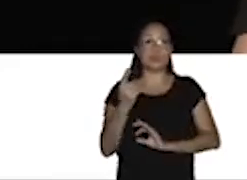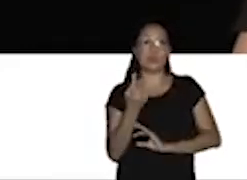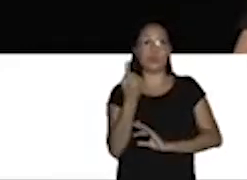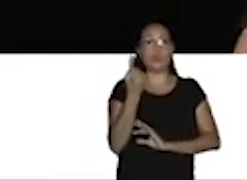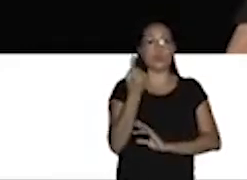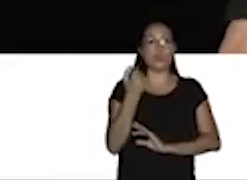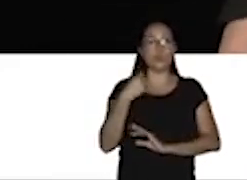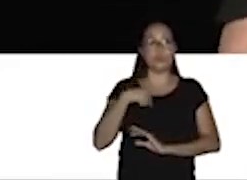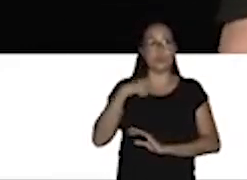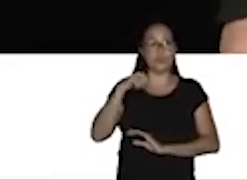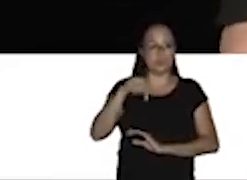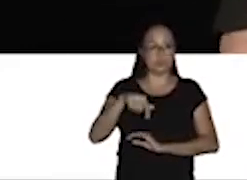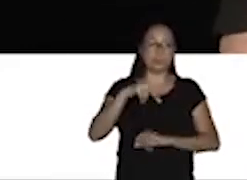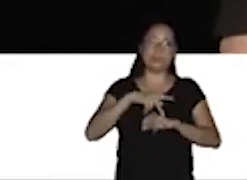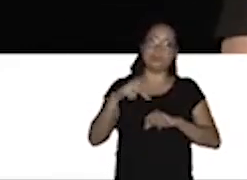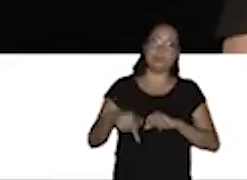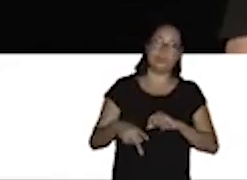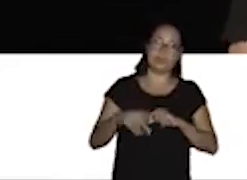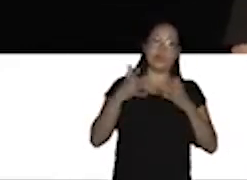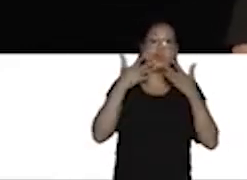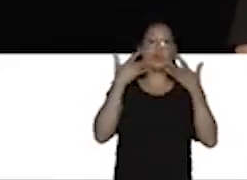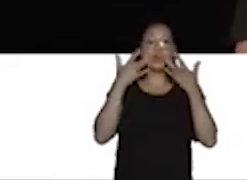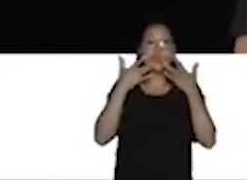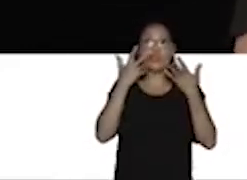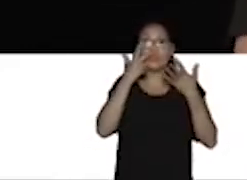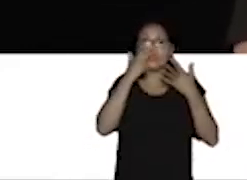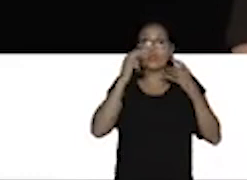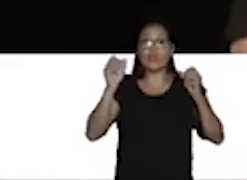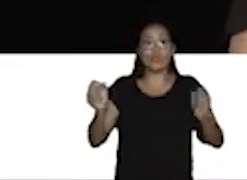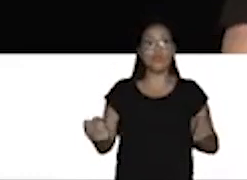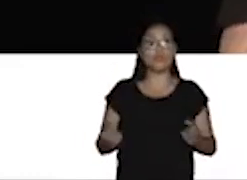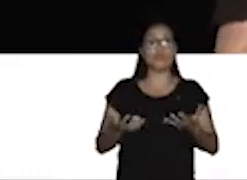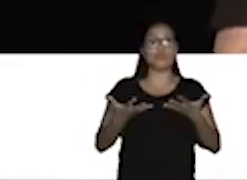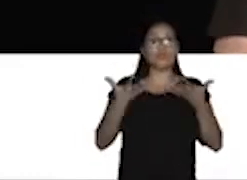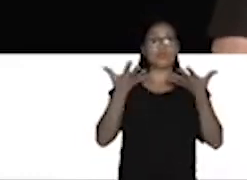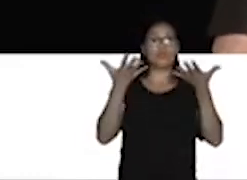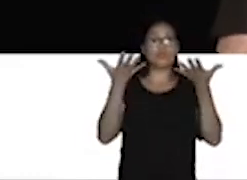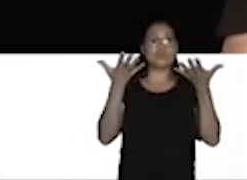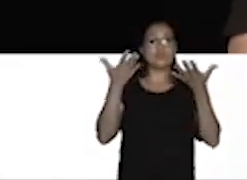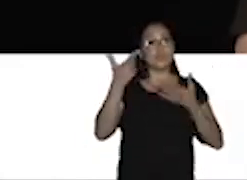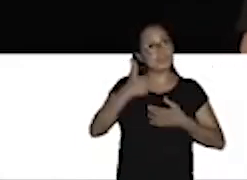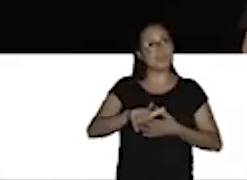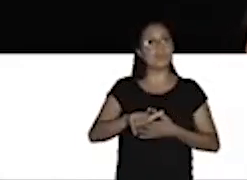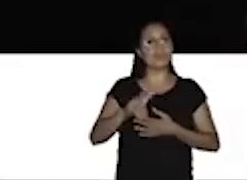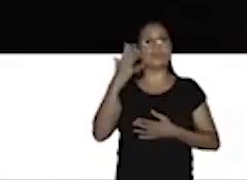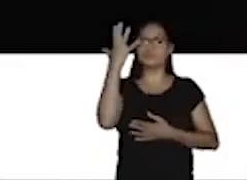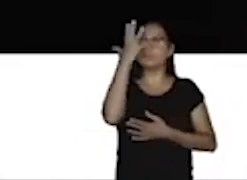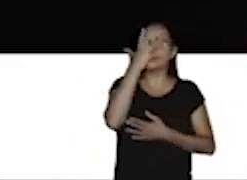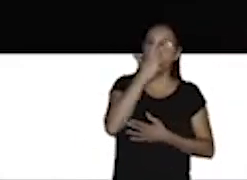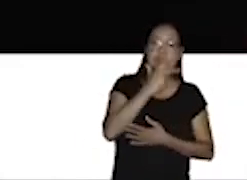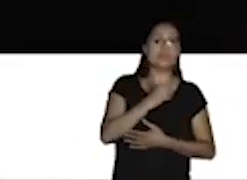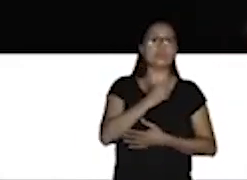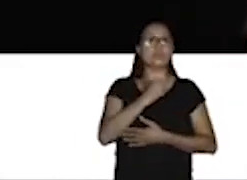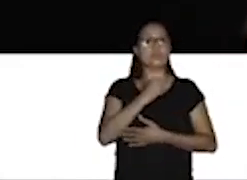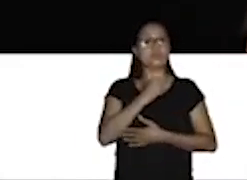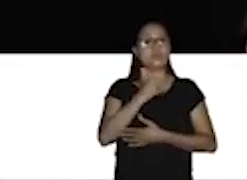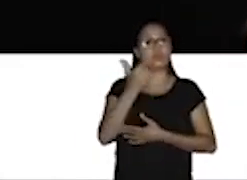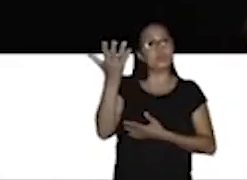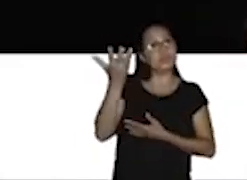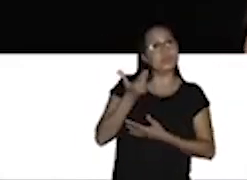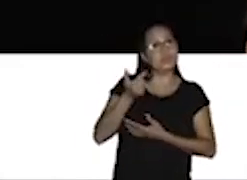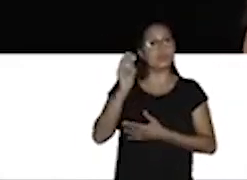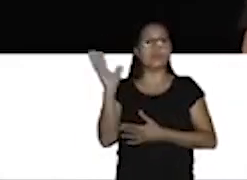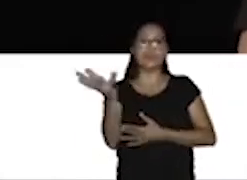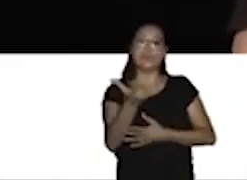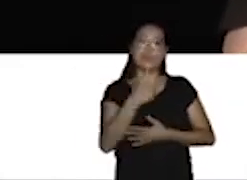Passo Fundo e que deixou o nosso Teatro Múcio de Castro vivo, bonito e pronto para receber esses artistas que são